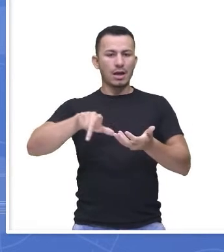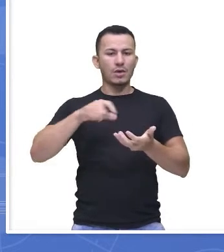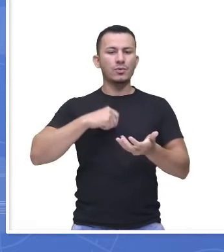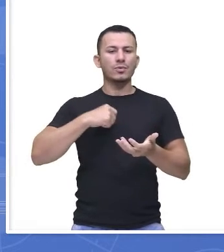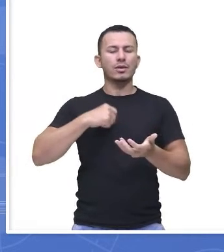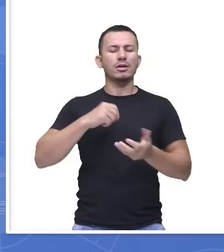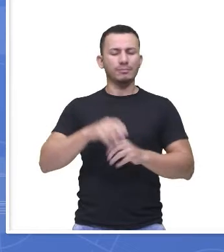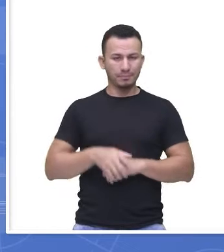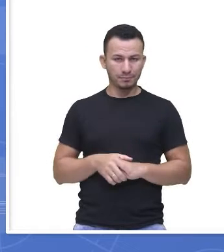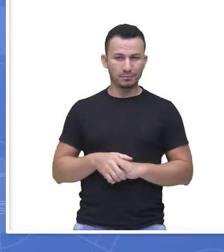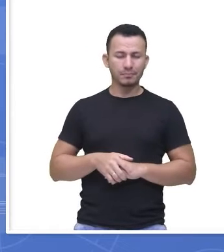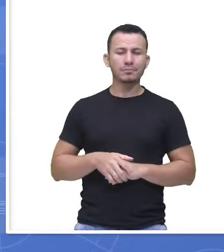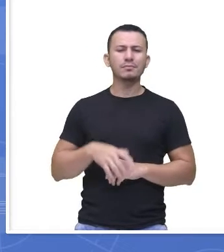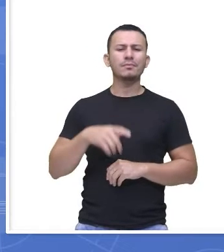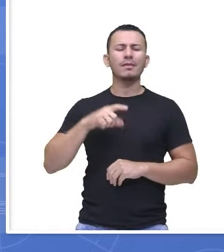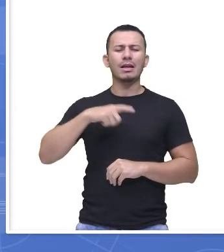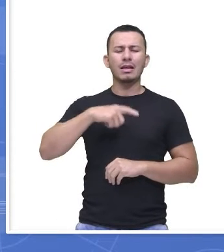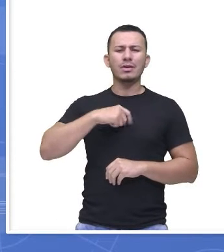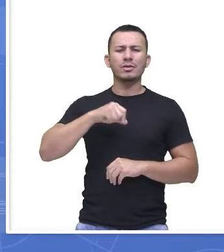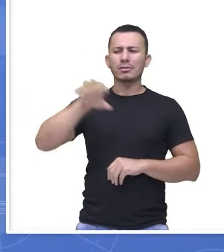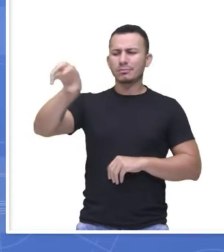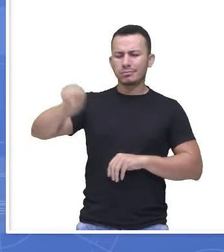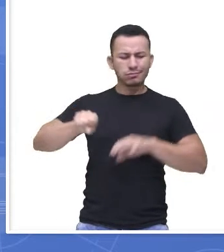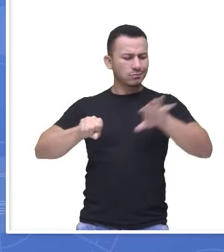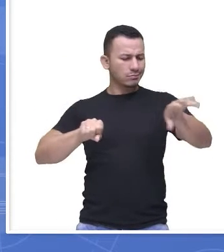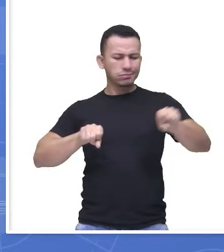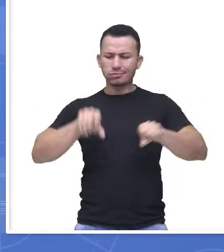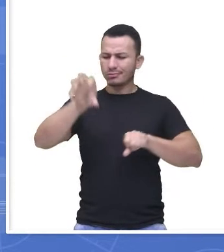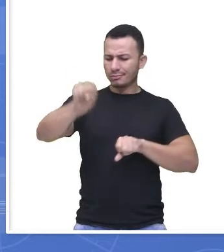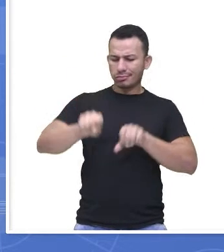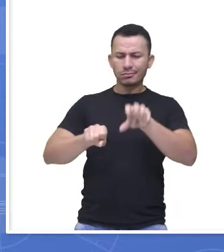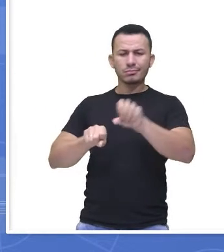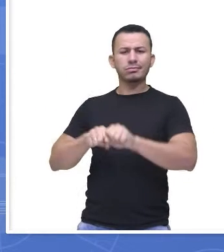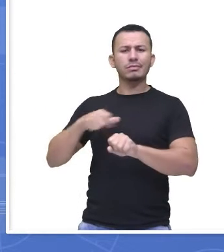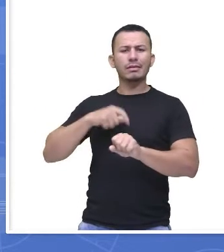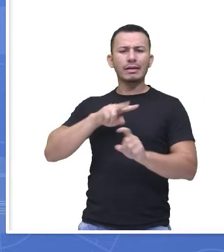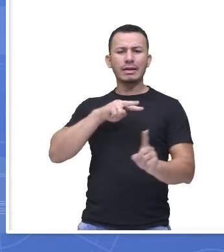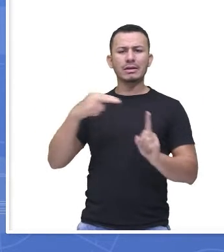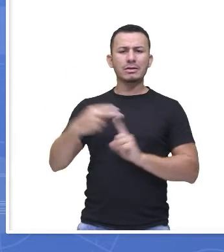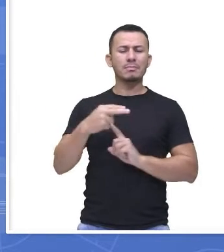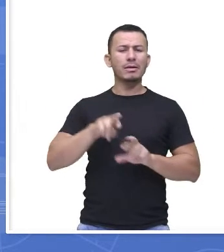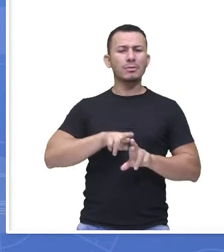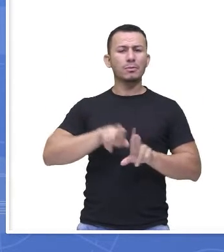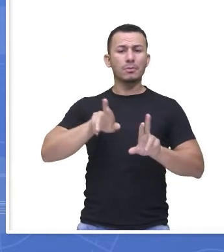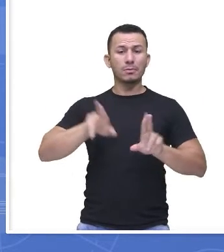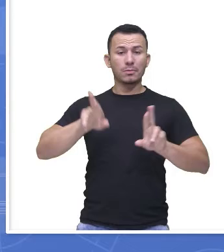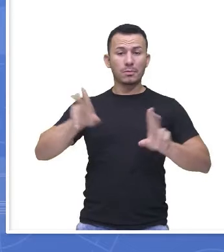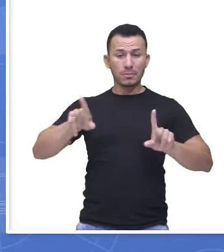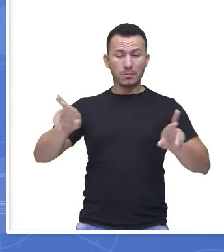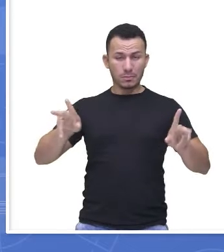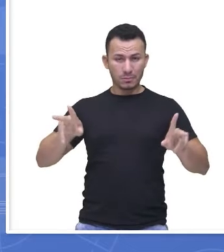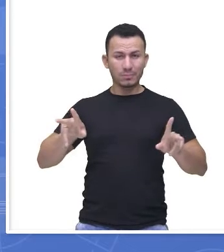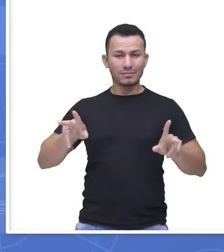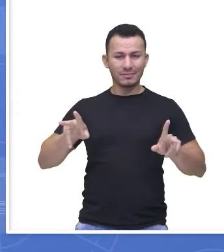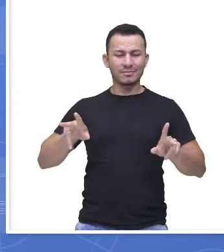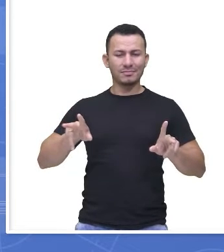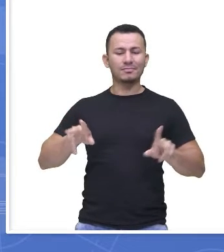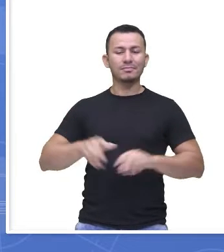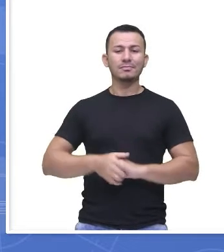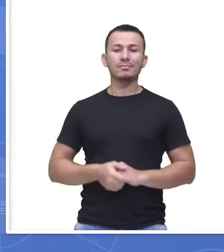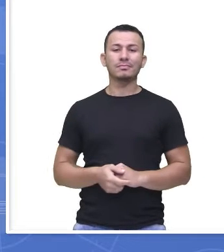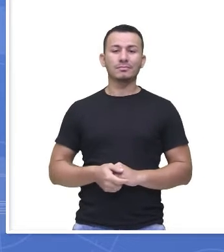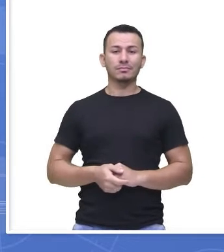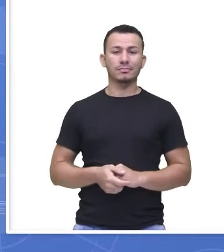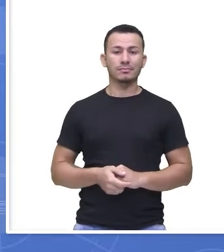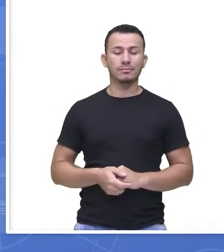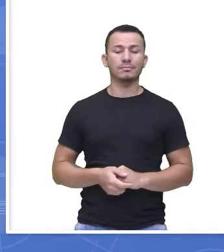reunião de tudo aquilo que apresenta múltiplos aspectos e que se diferenciam entre si.